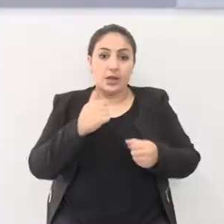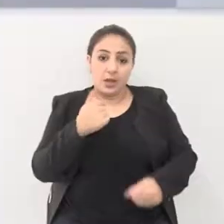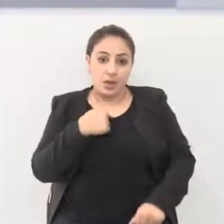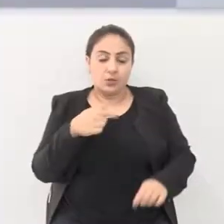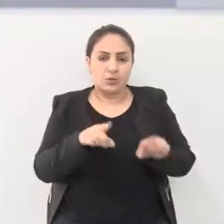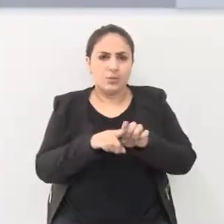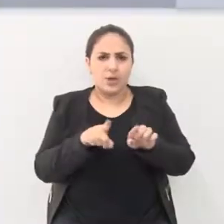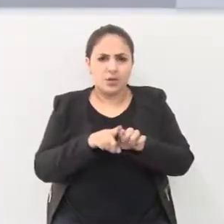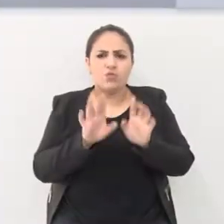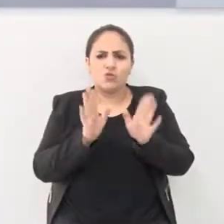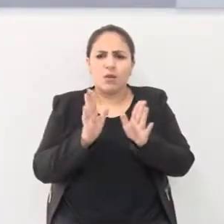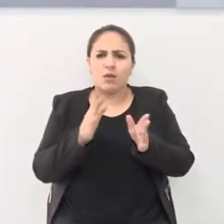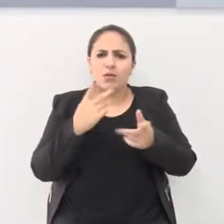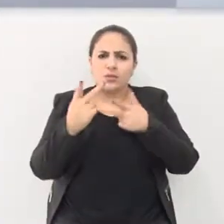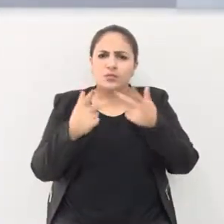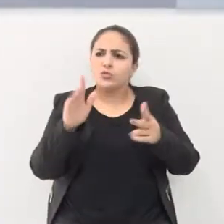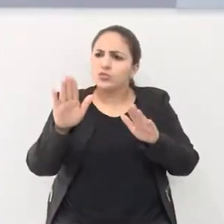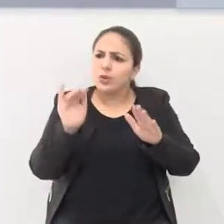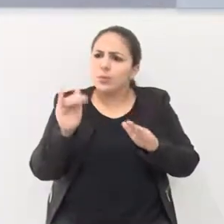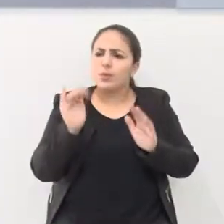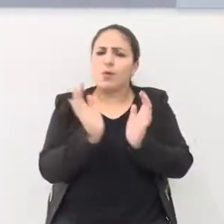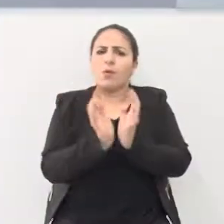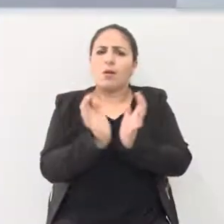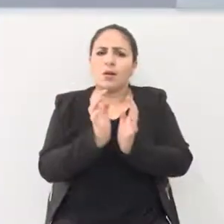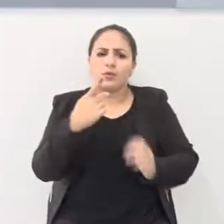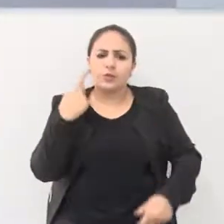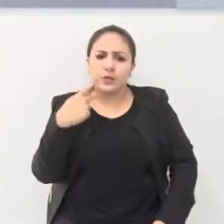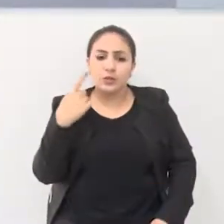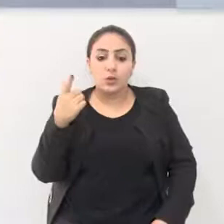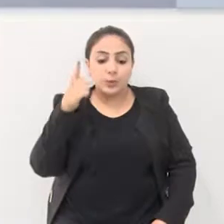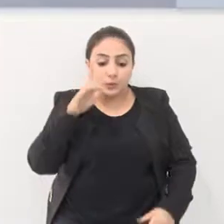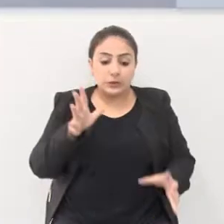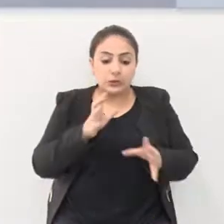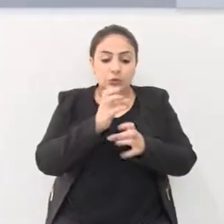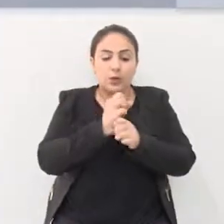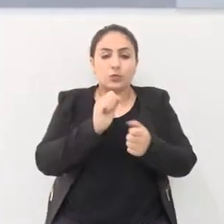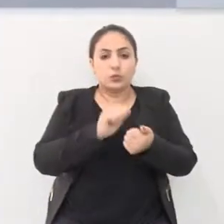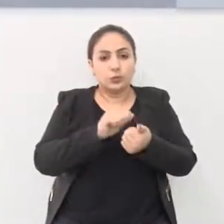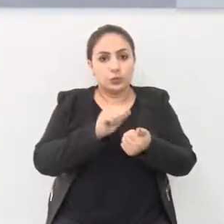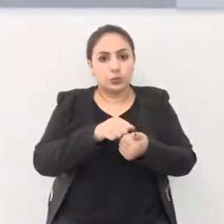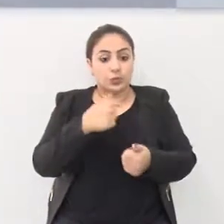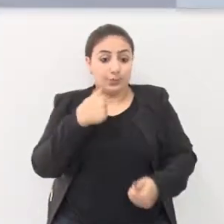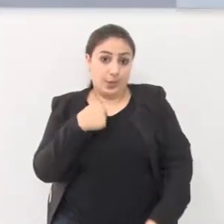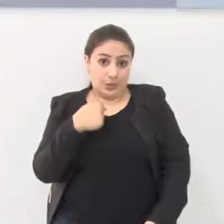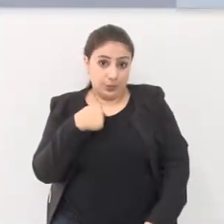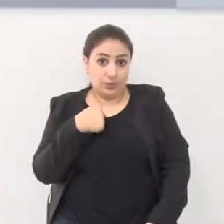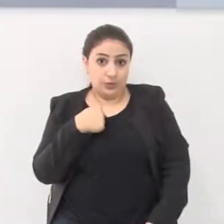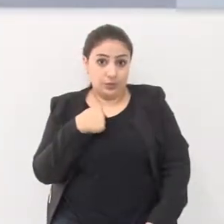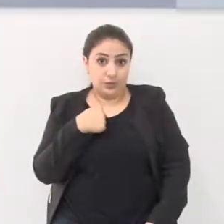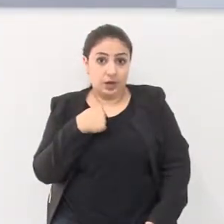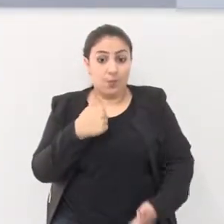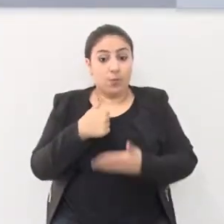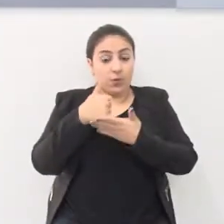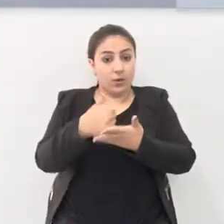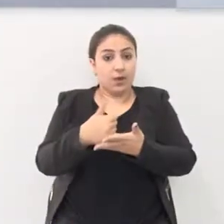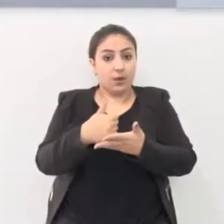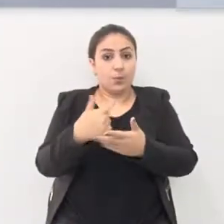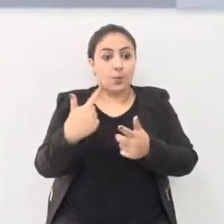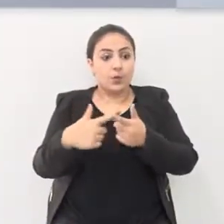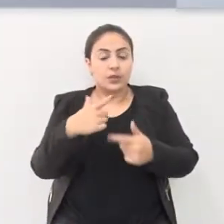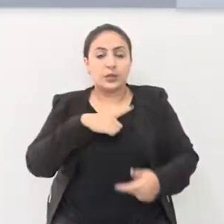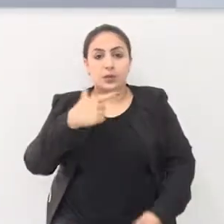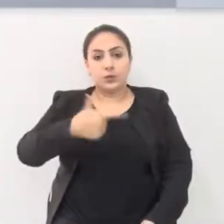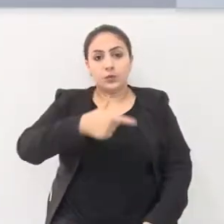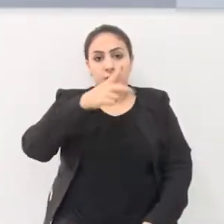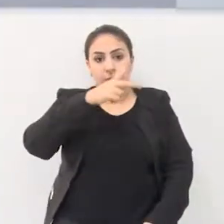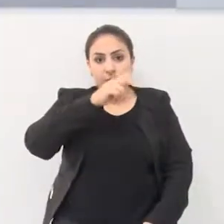financeiramente. Eu até convoquei os meus colegas vereadores para se somar junto com este vereador, nesse sentido que a gente